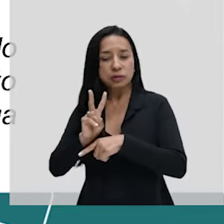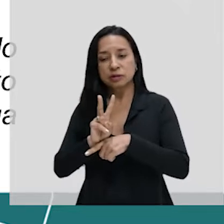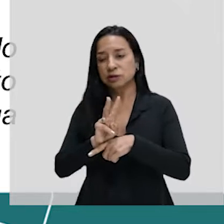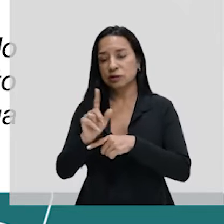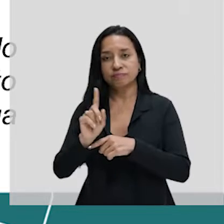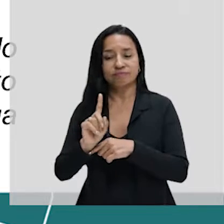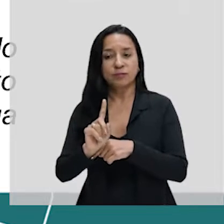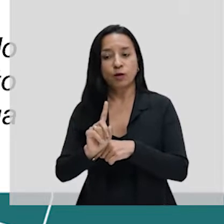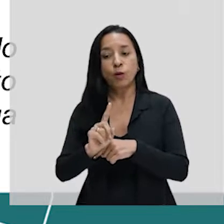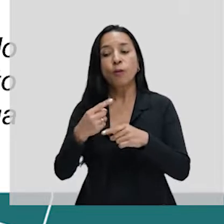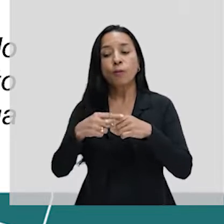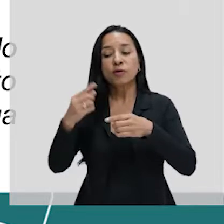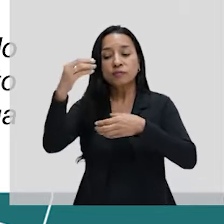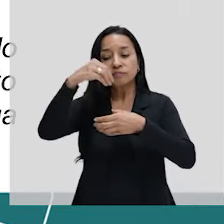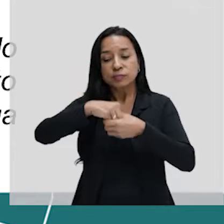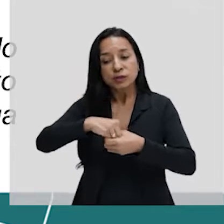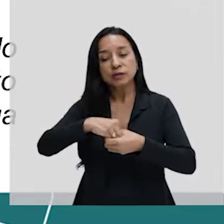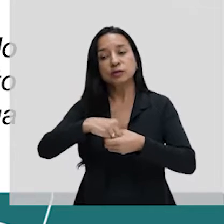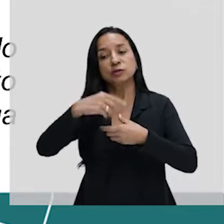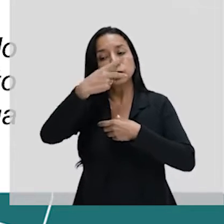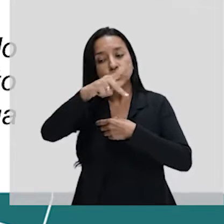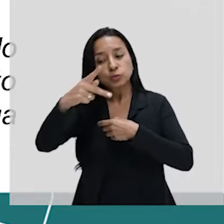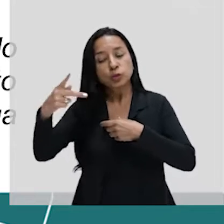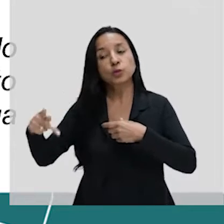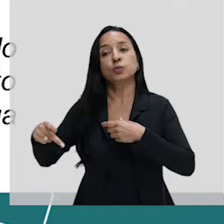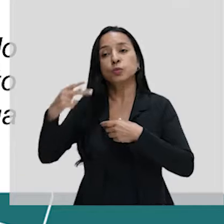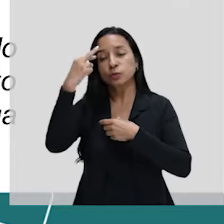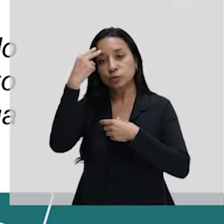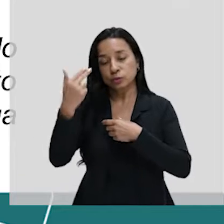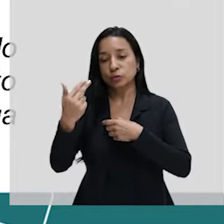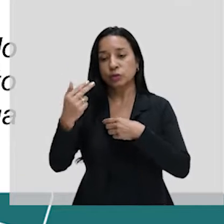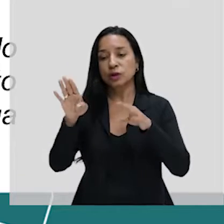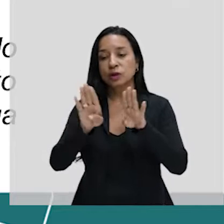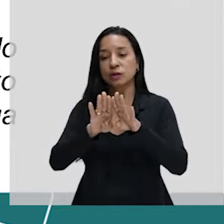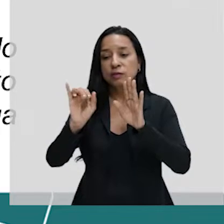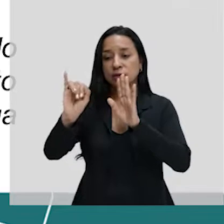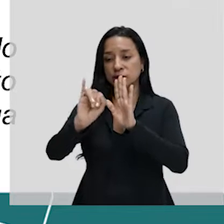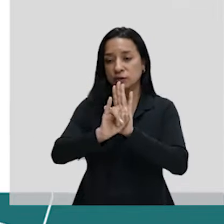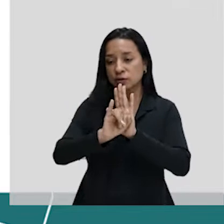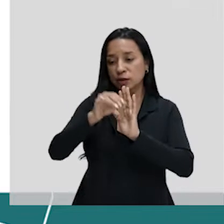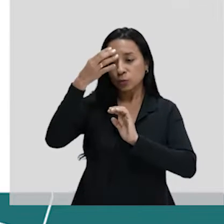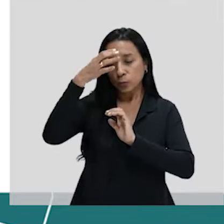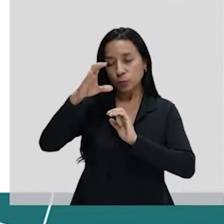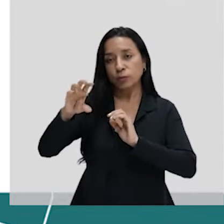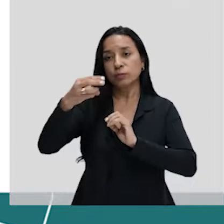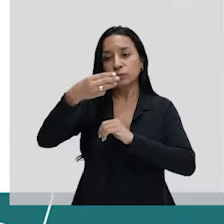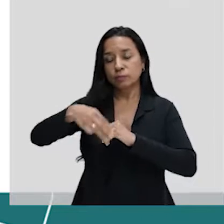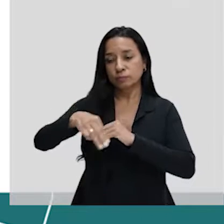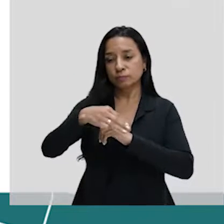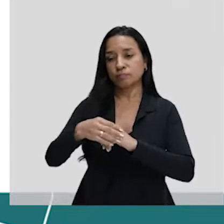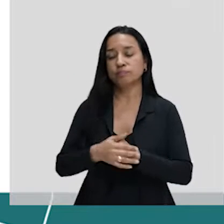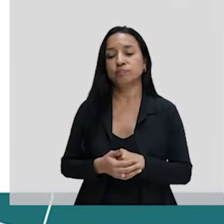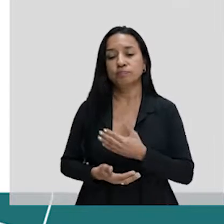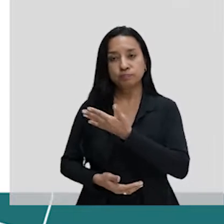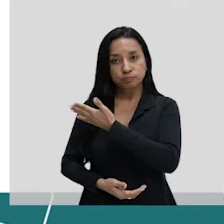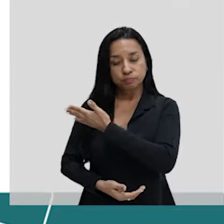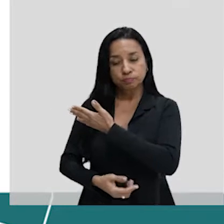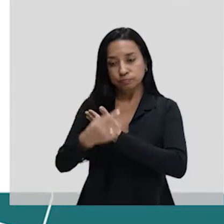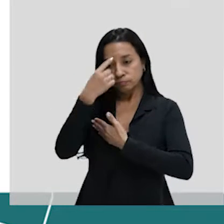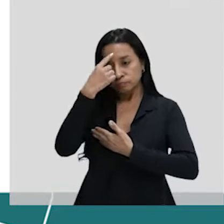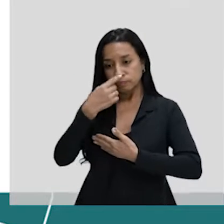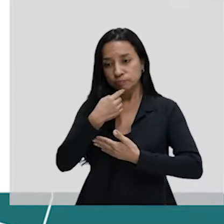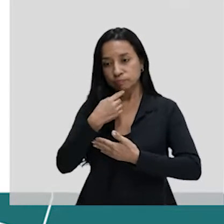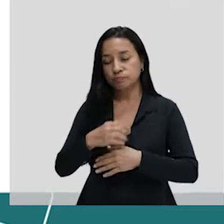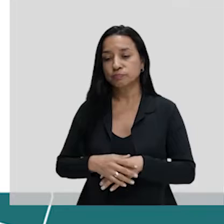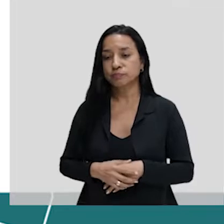da tua história, ser humano. Né? Faz parte da tua identidade como culturalmente maranhense. O Teatro da Esperança, no Rio